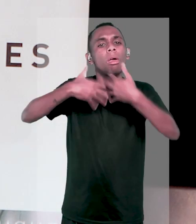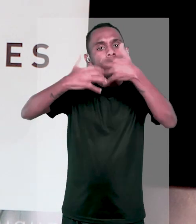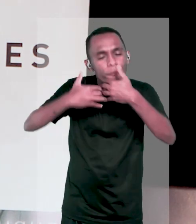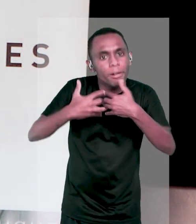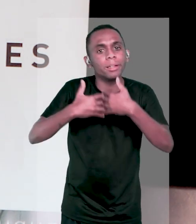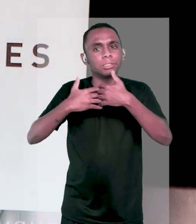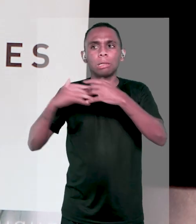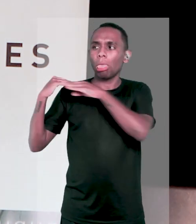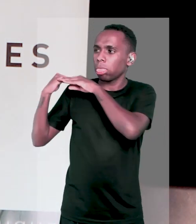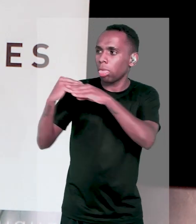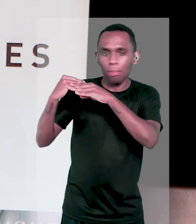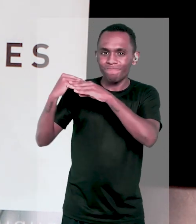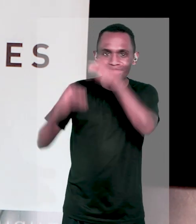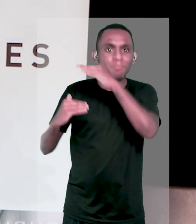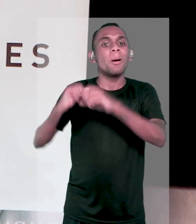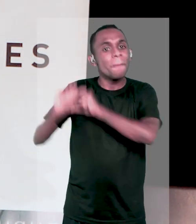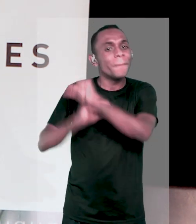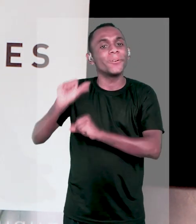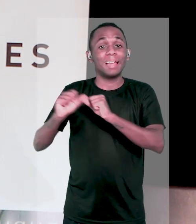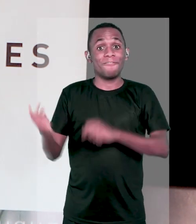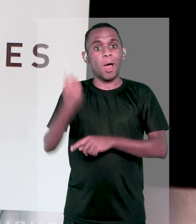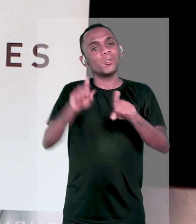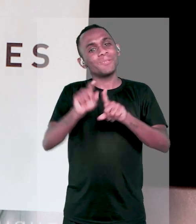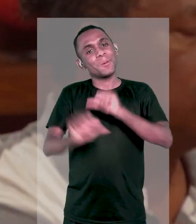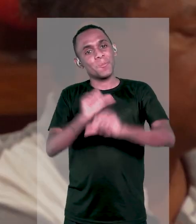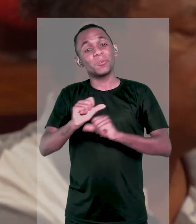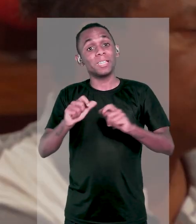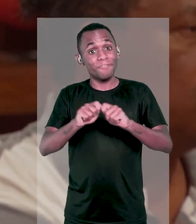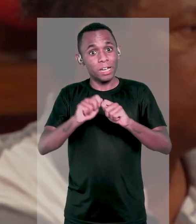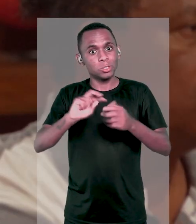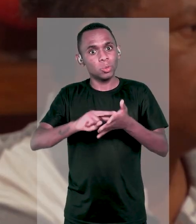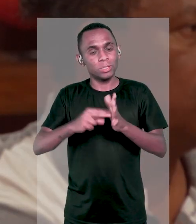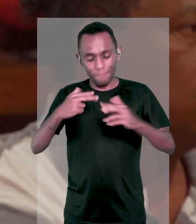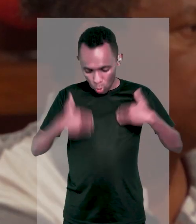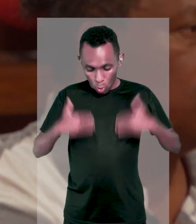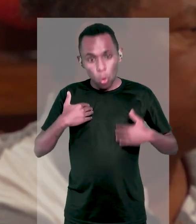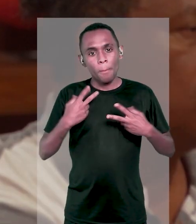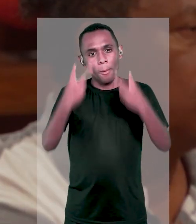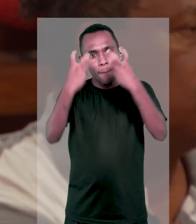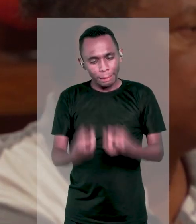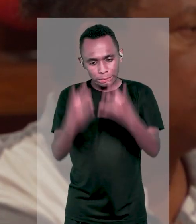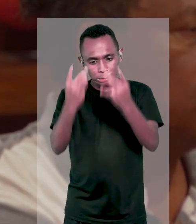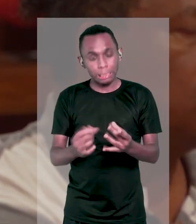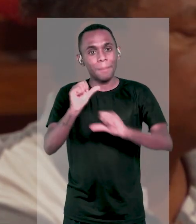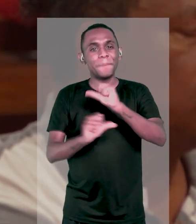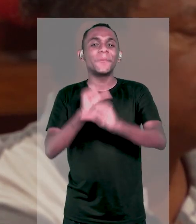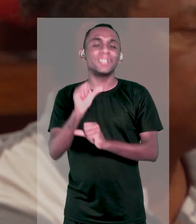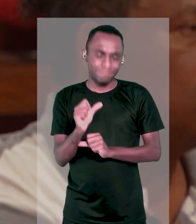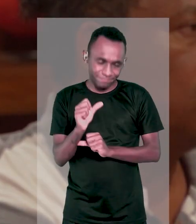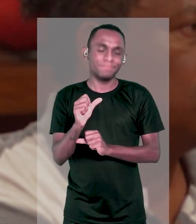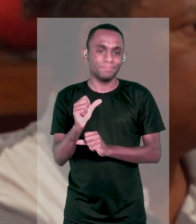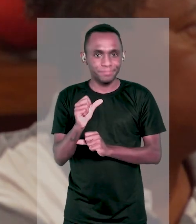trazem conforto e comodidade mas exatamente por isso um espectador toma notas da fala de